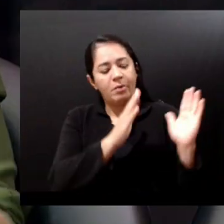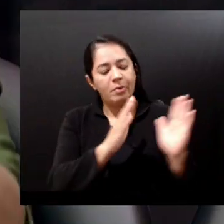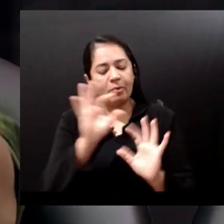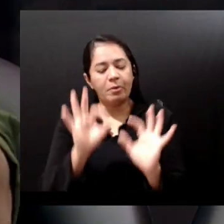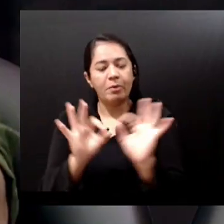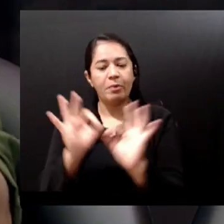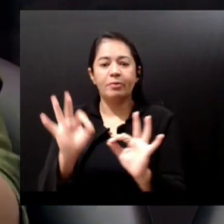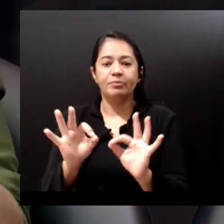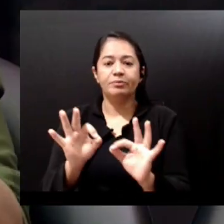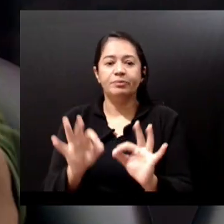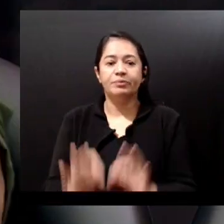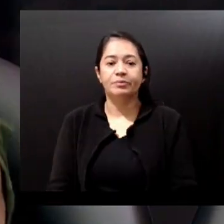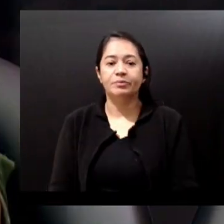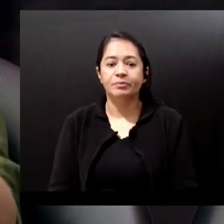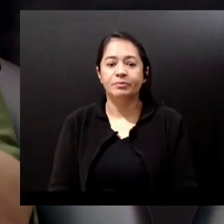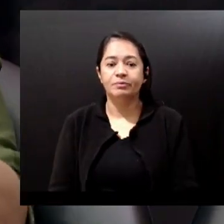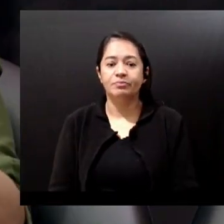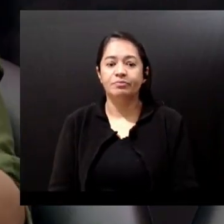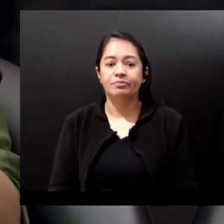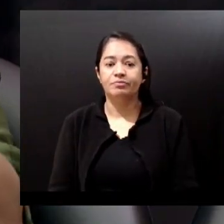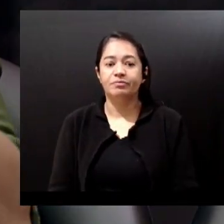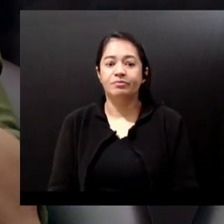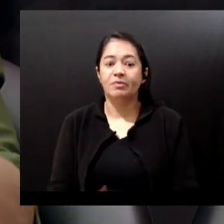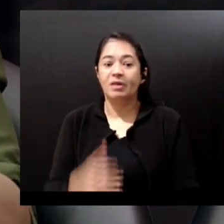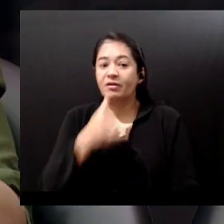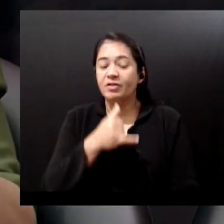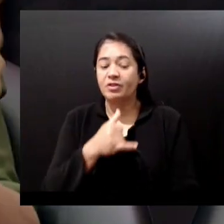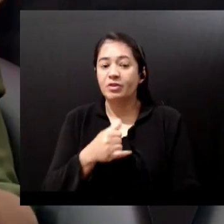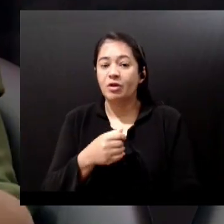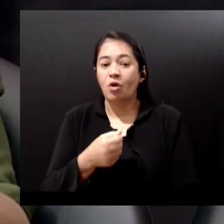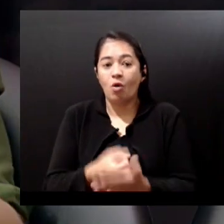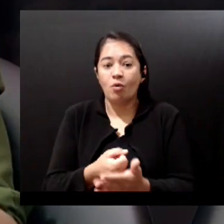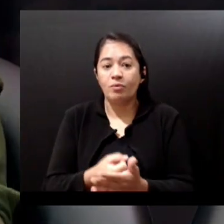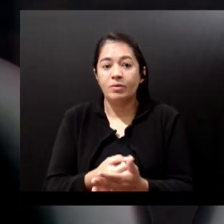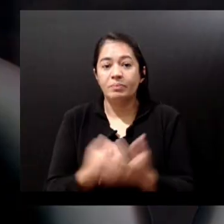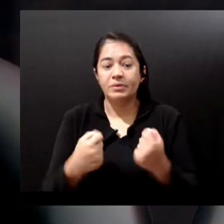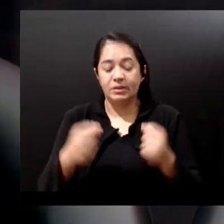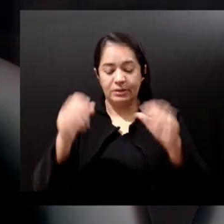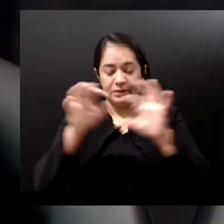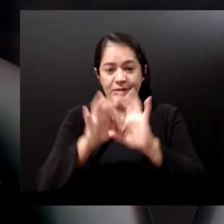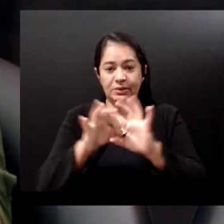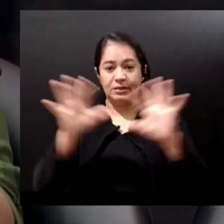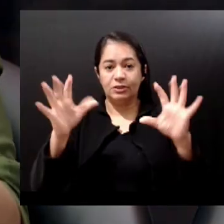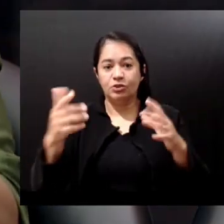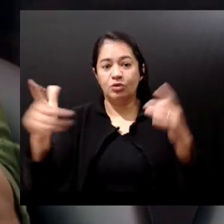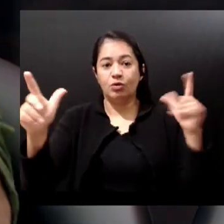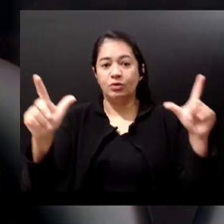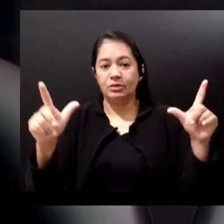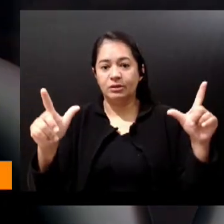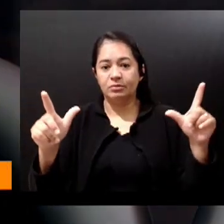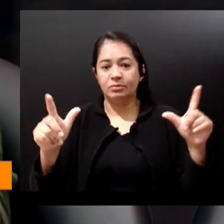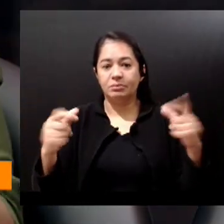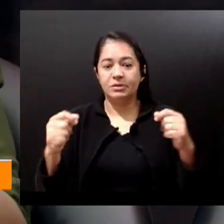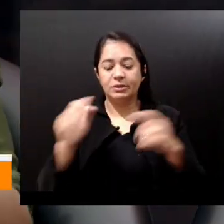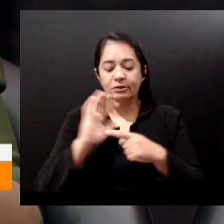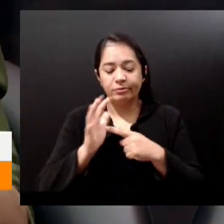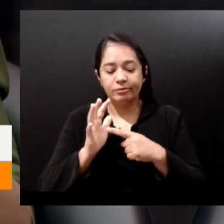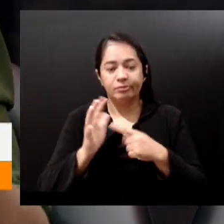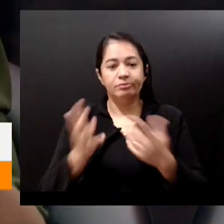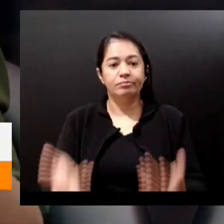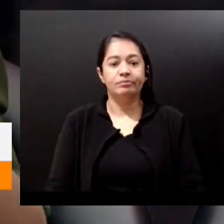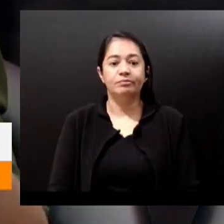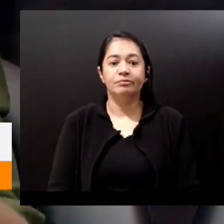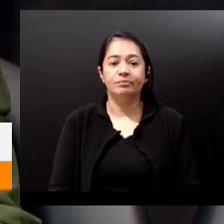são, infelizmente, até obrigados a se desconectarem dos outros e se conectarem às máquinas. Uhum. Se conectarem às máquinas. E